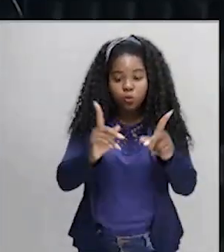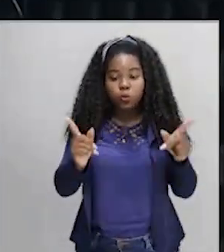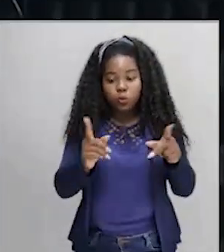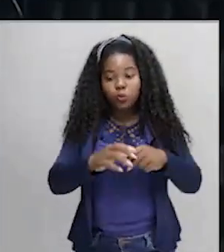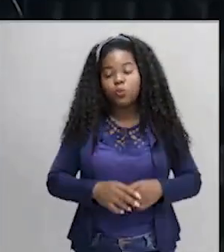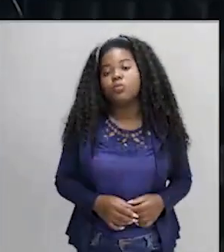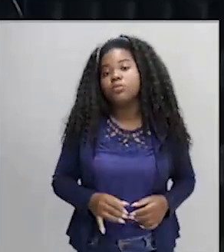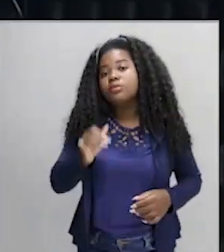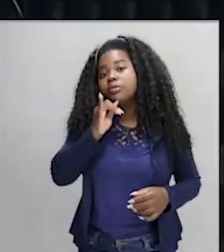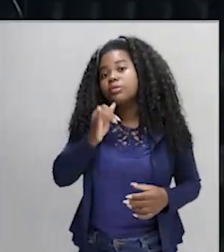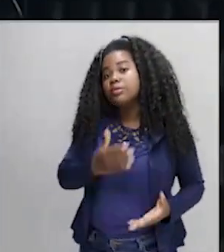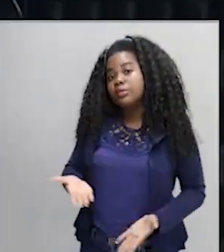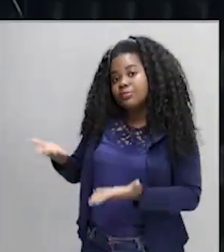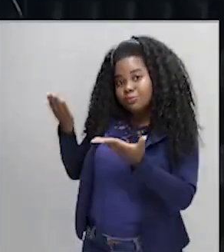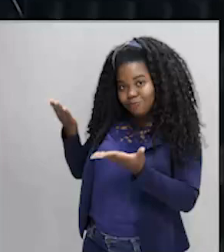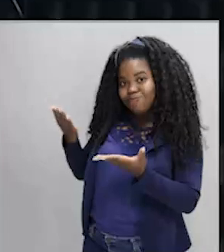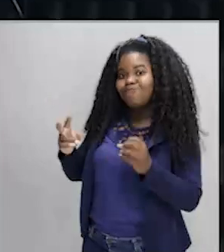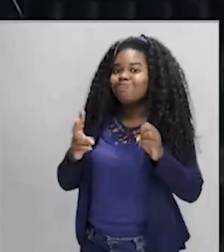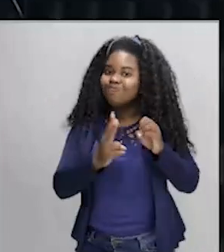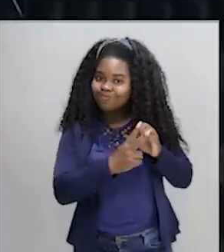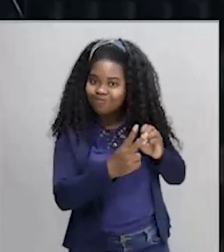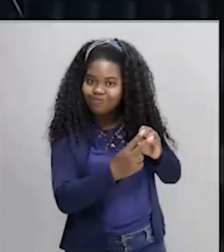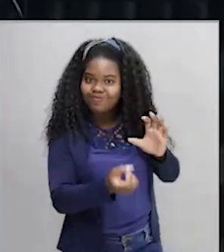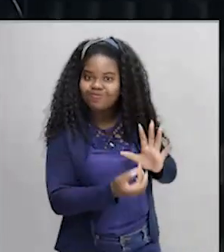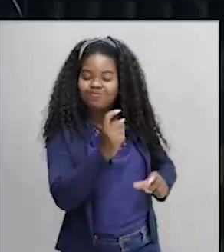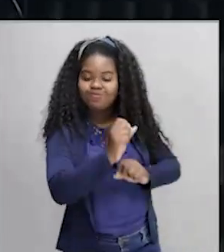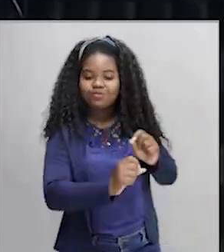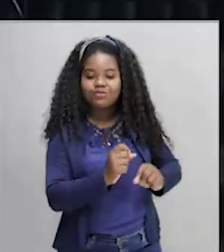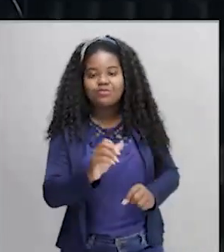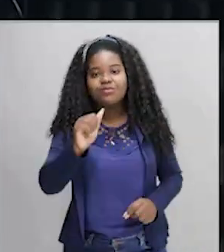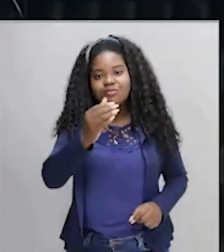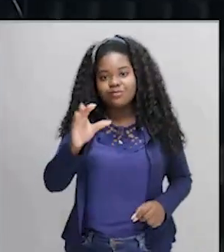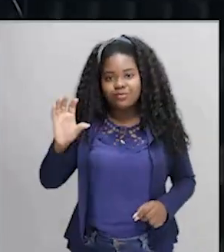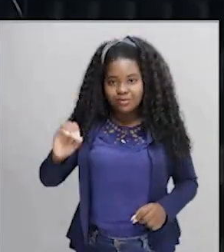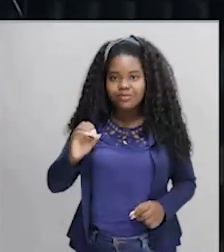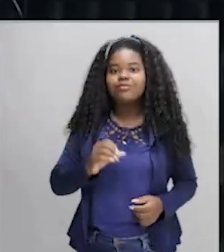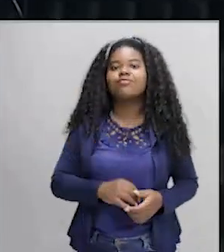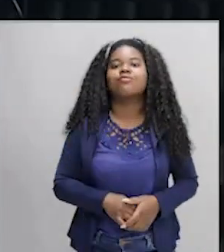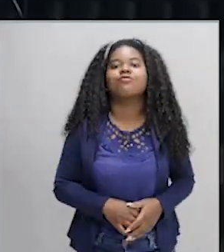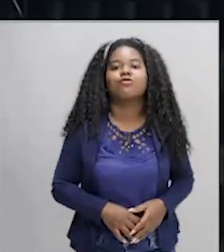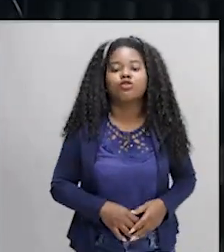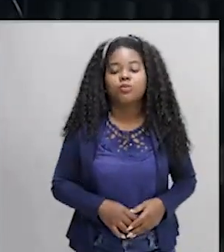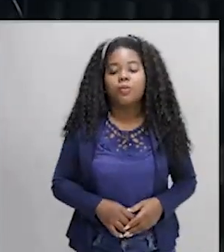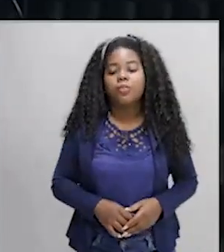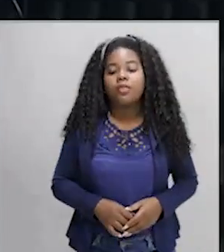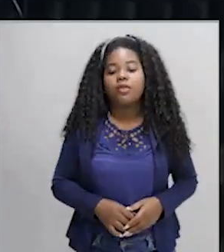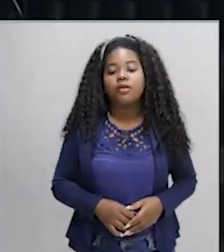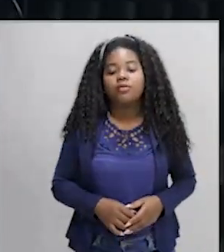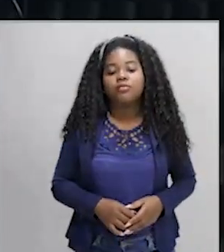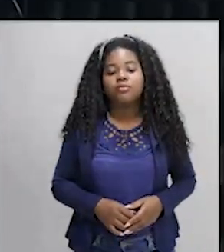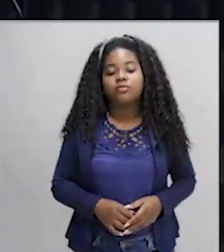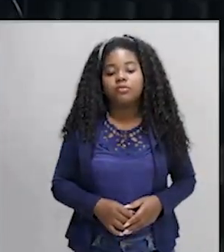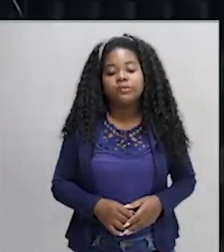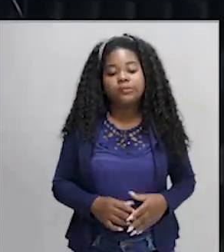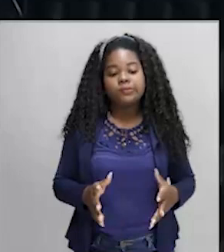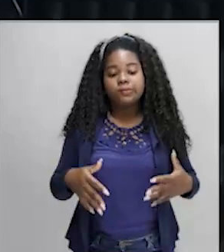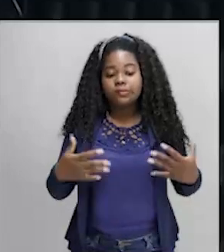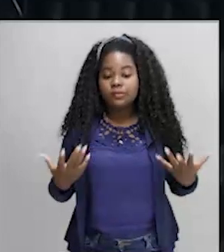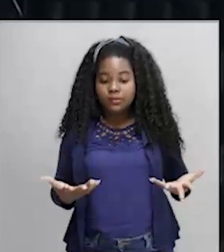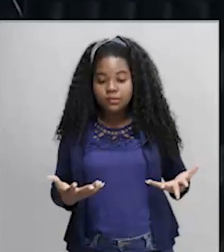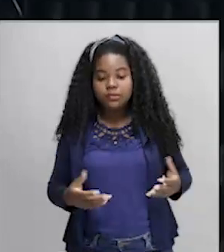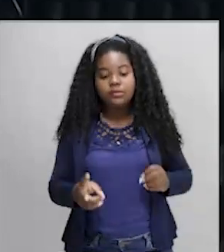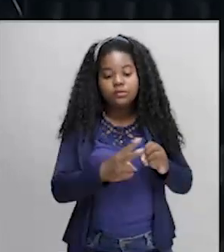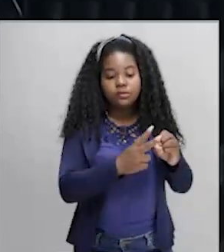caso, como nós estamos falando de verbo, ele vai criar uma ação. Bom, em resumo, os verbos frasais